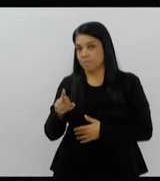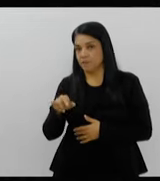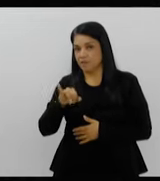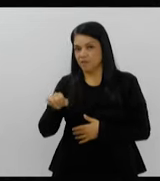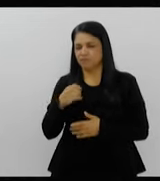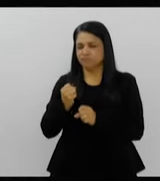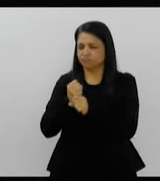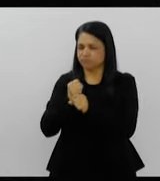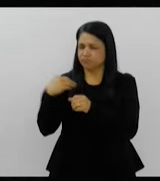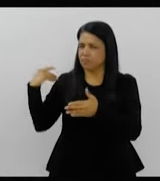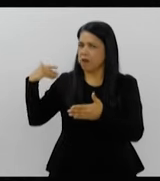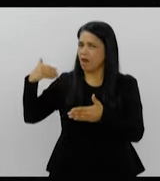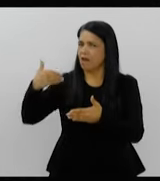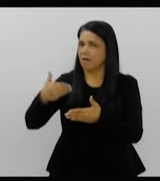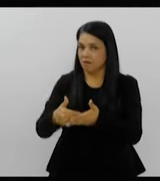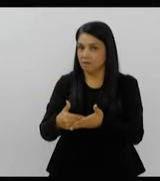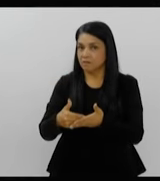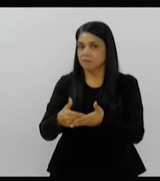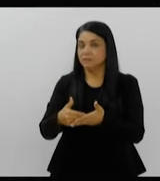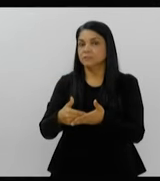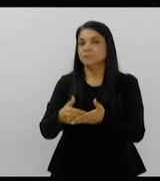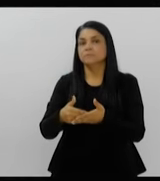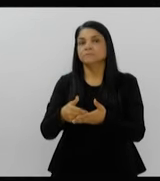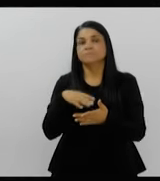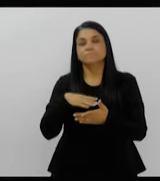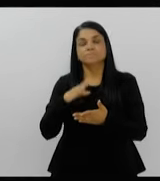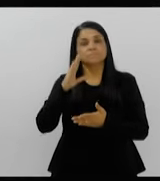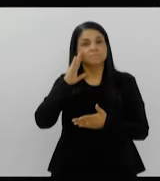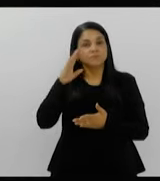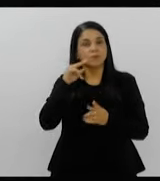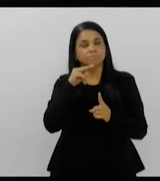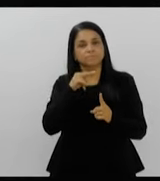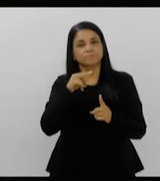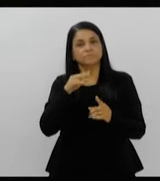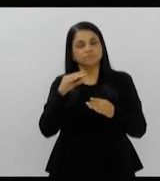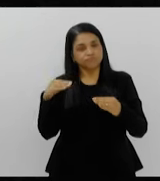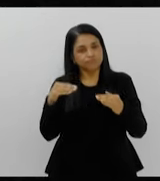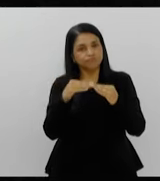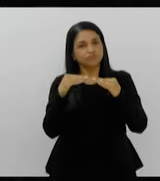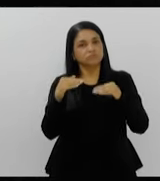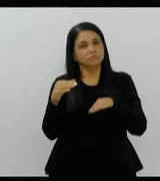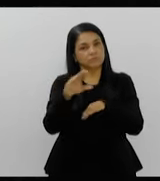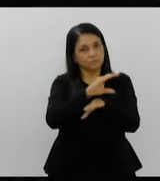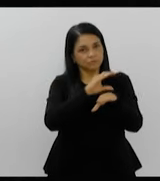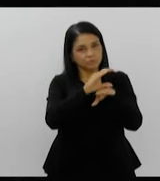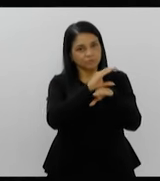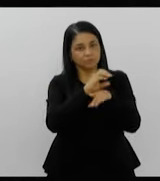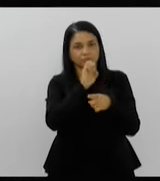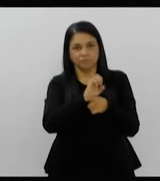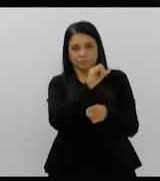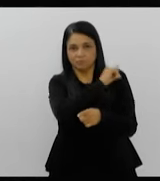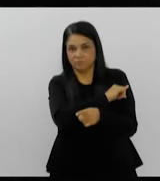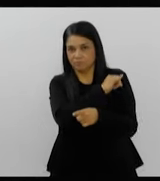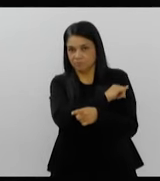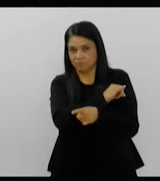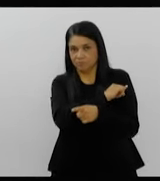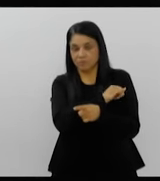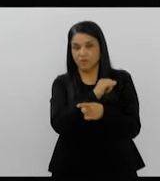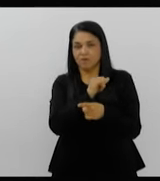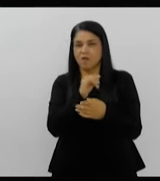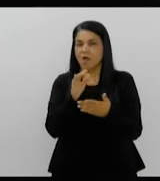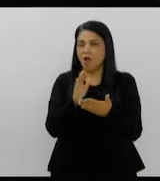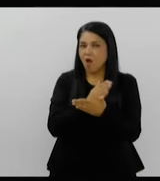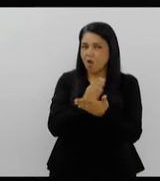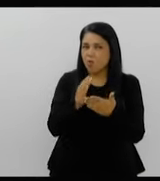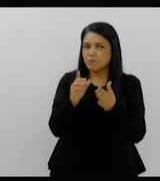anos e ela, como eu disse, é prevista na Constituição do Estado do Rio de Janeiro. Né?